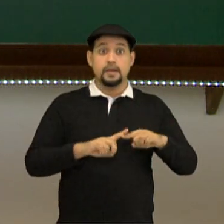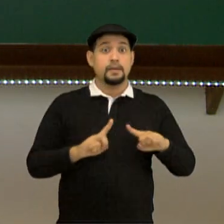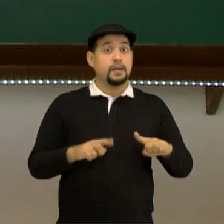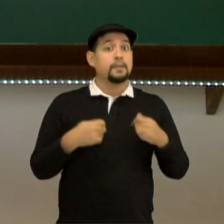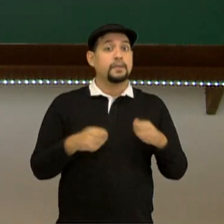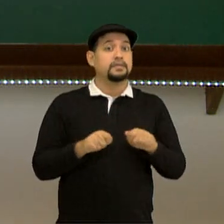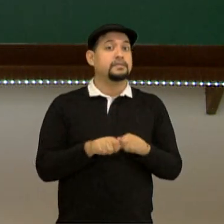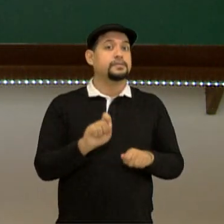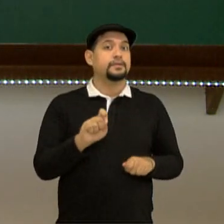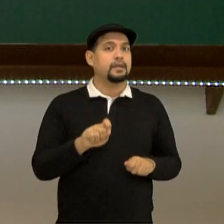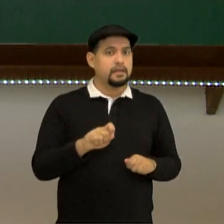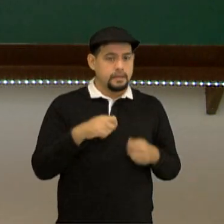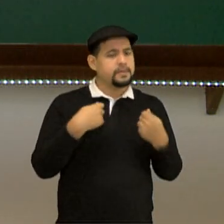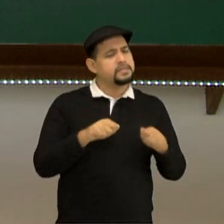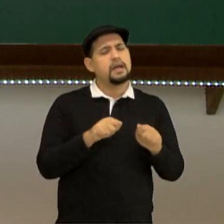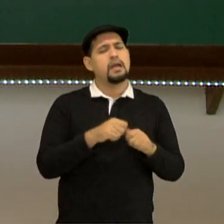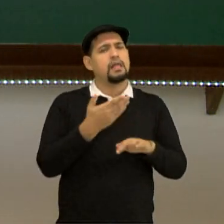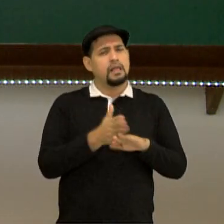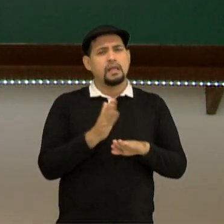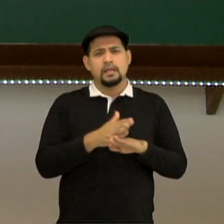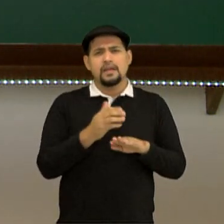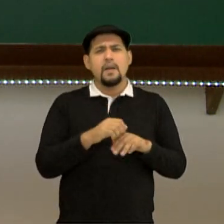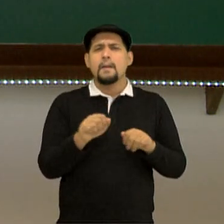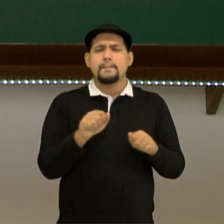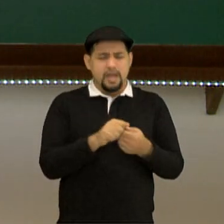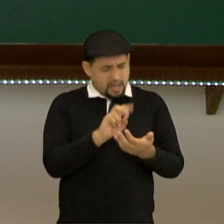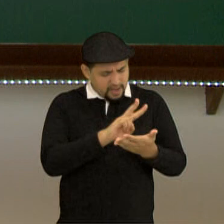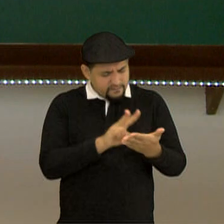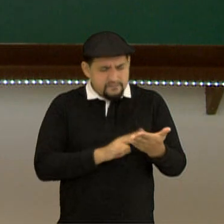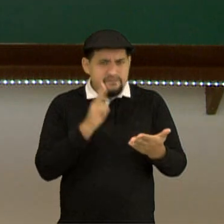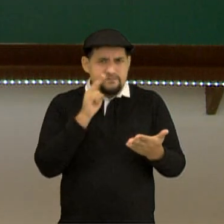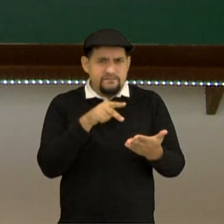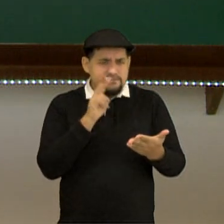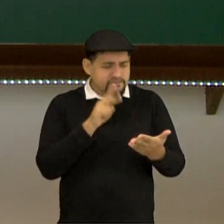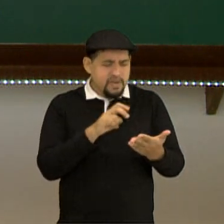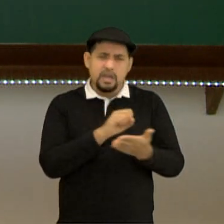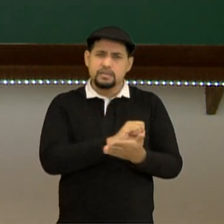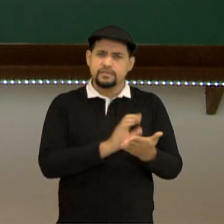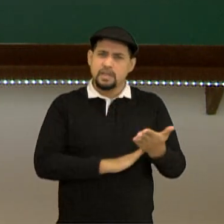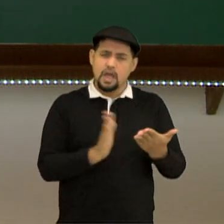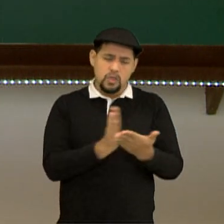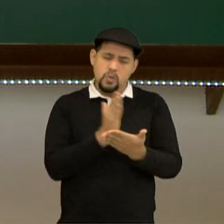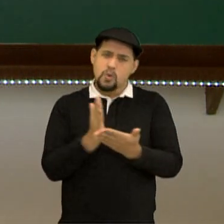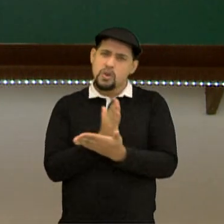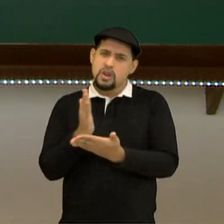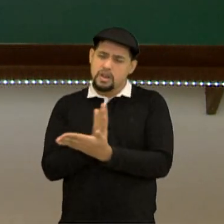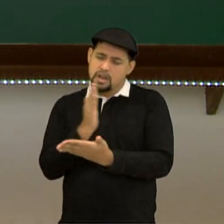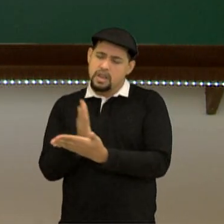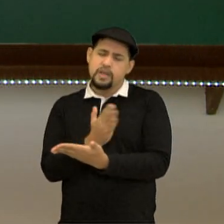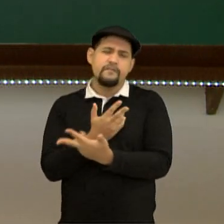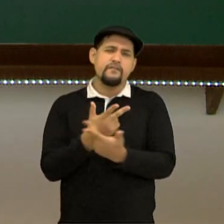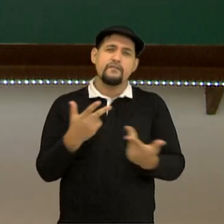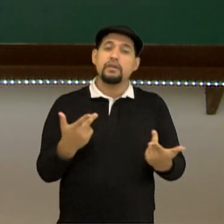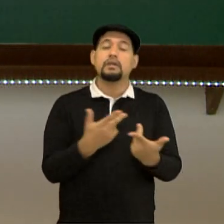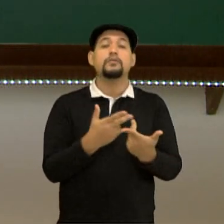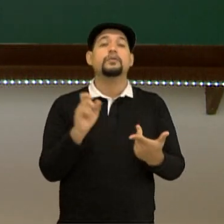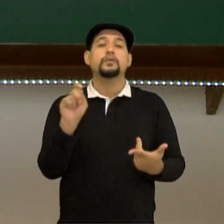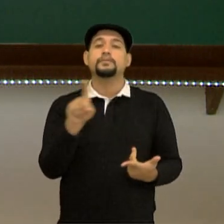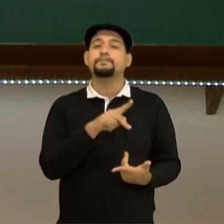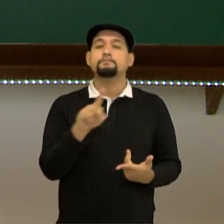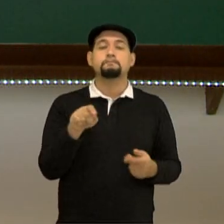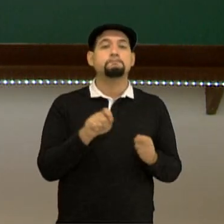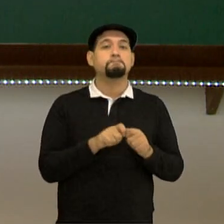precisam fazer mais exercício. Pega exercícios do livro de vocês, vejam as listas de exercícios que o professor está postando